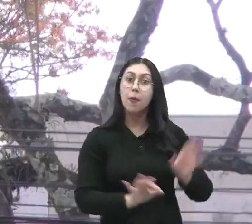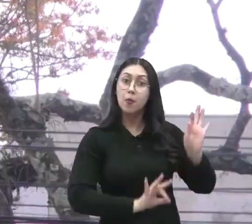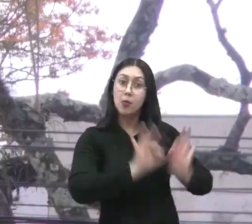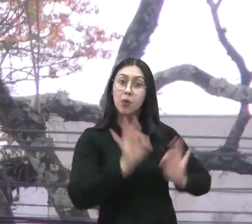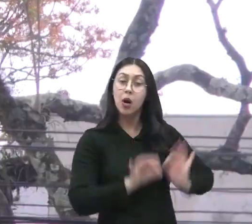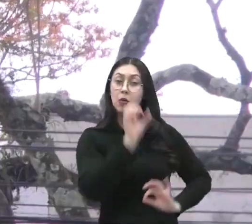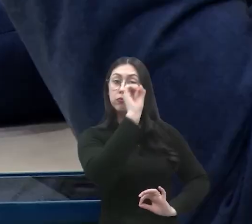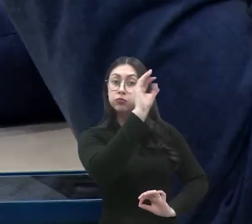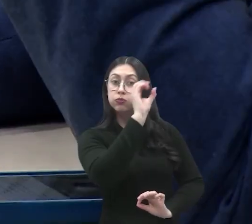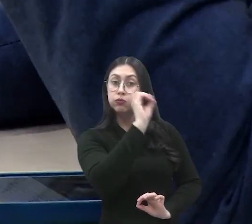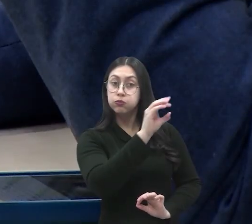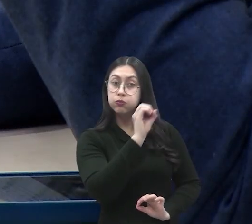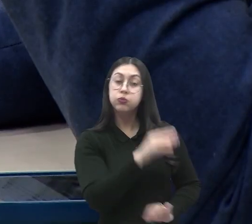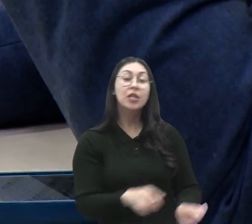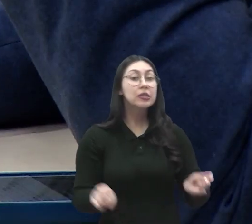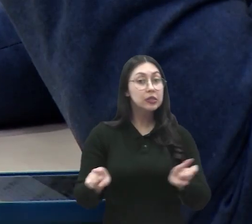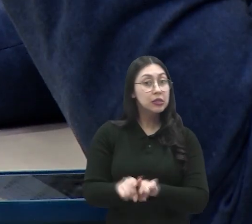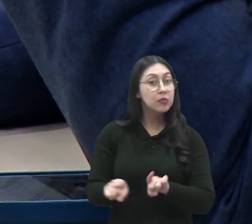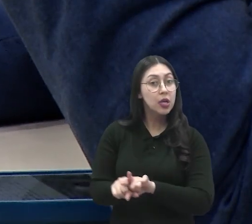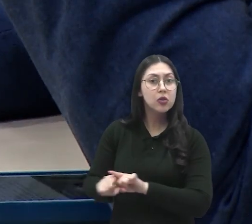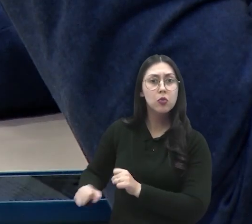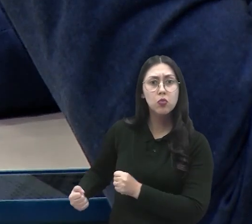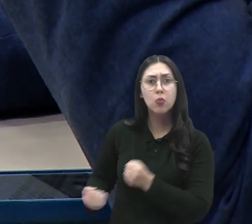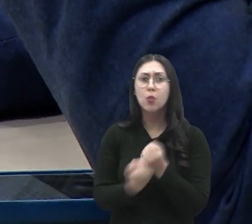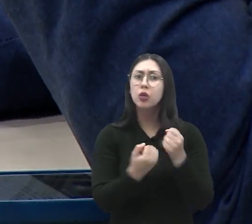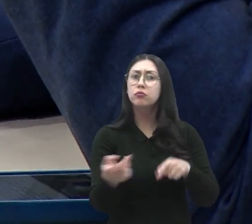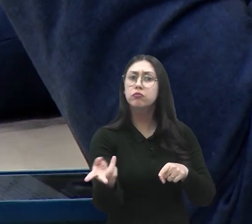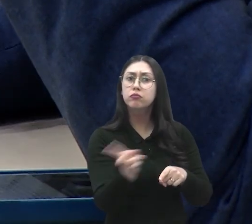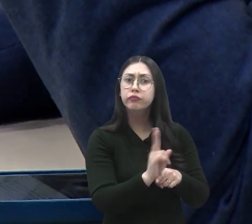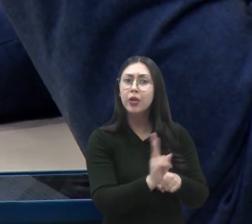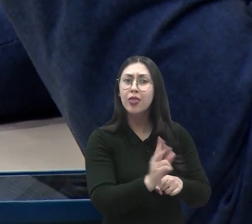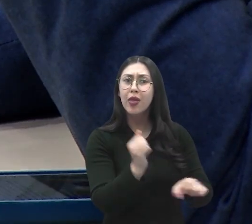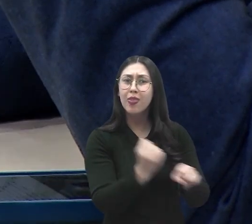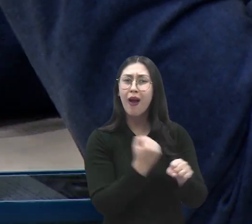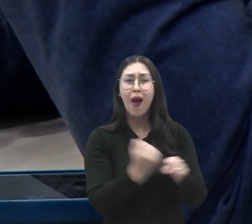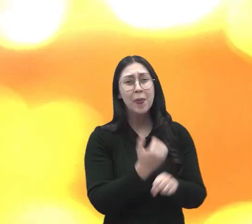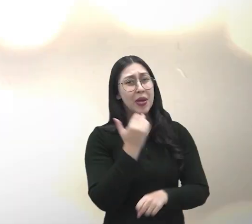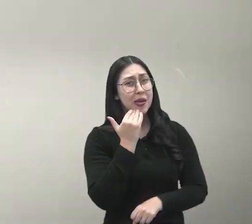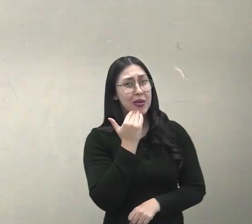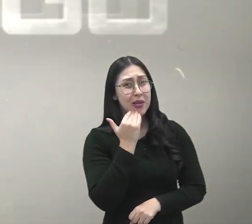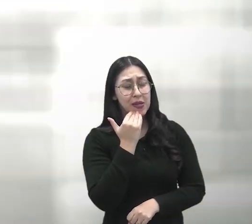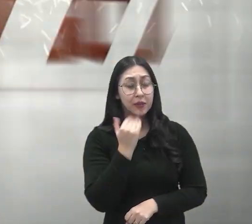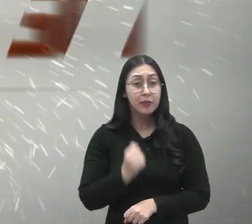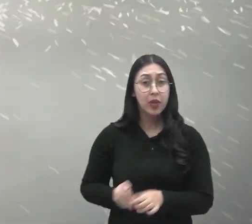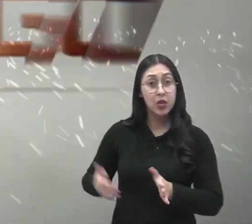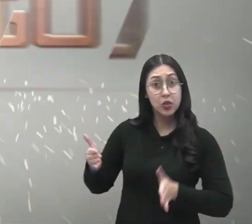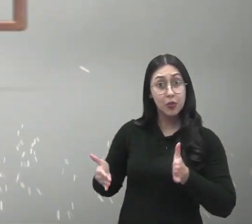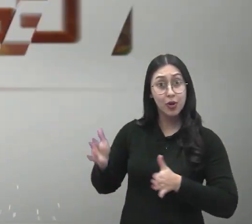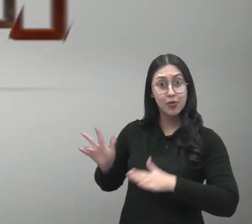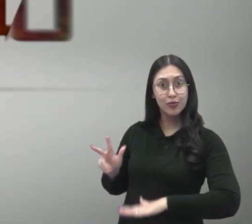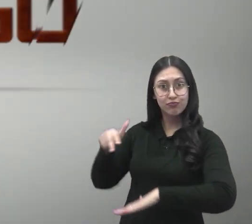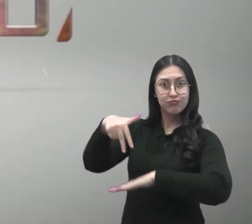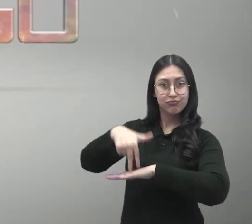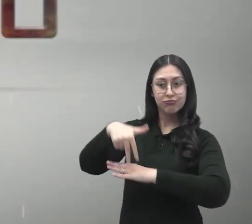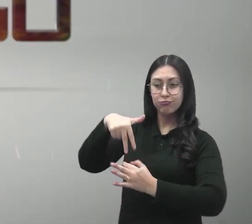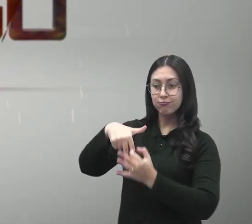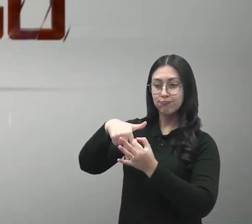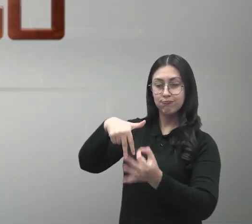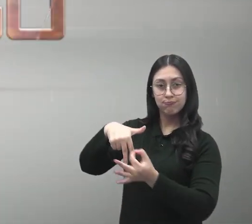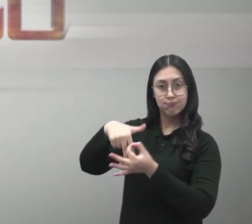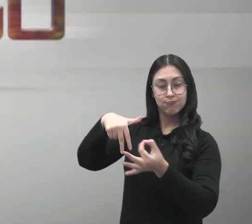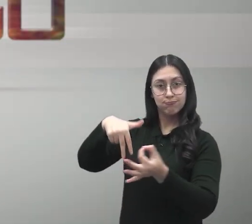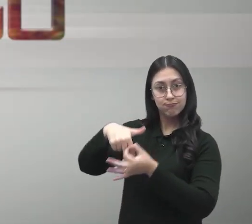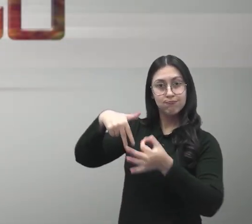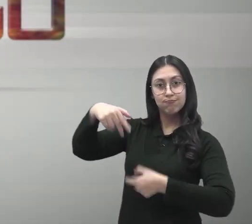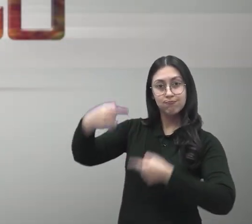em algumas ruas, além de reforço da fiscalização de obras irregulares. Durante o pinga-fogo, período em que os vereadores vão